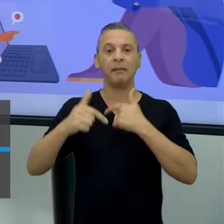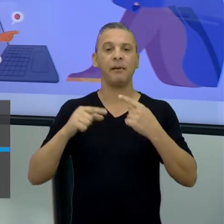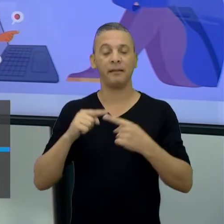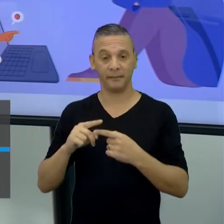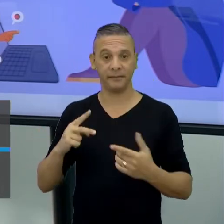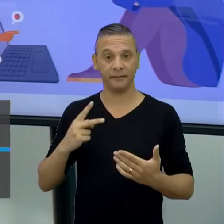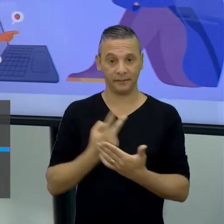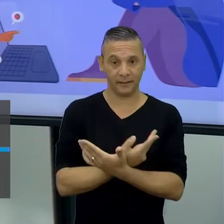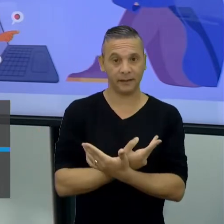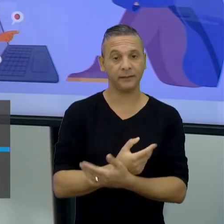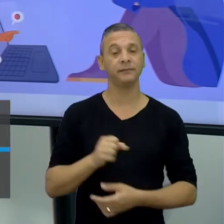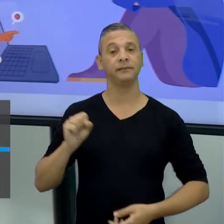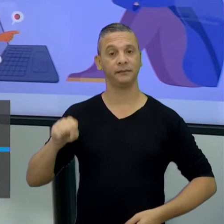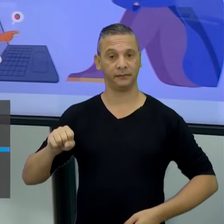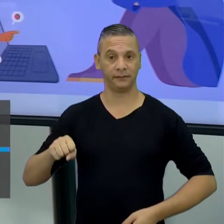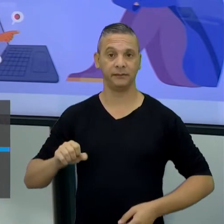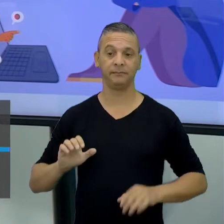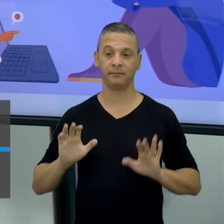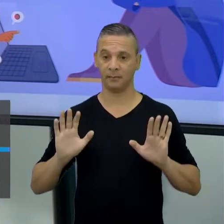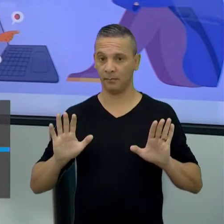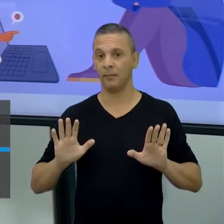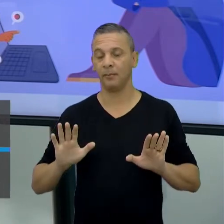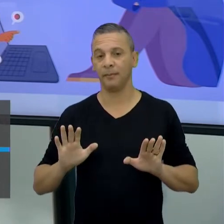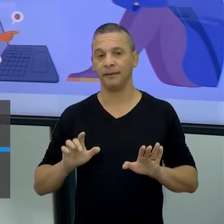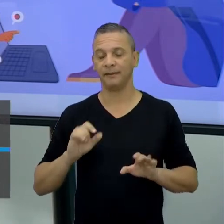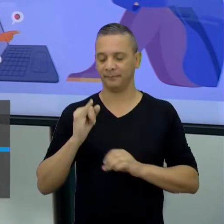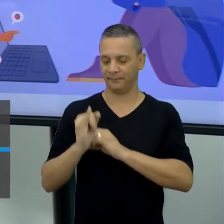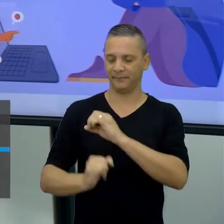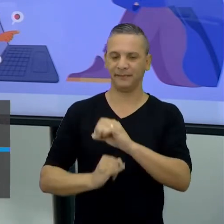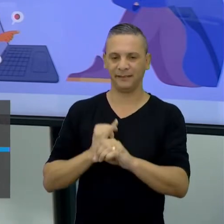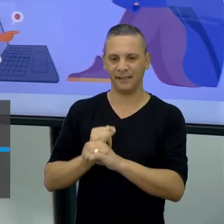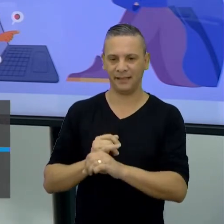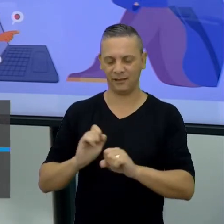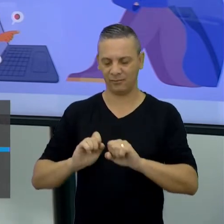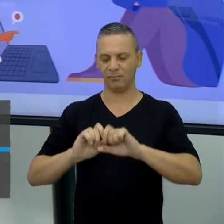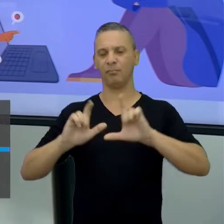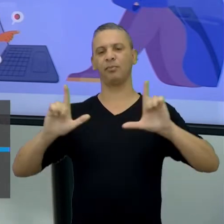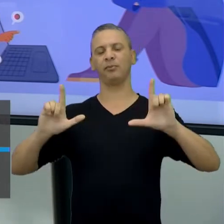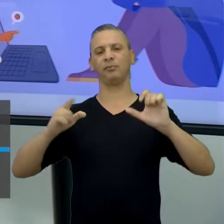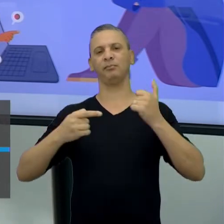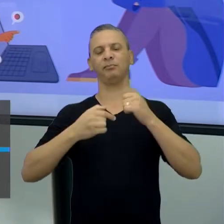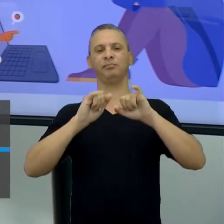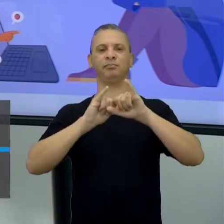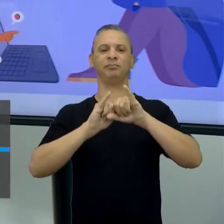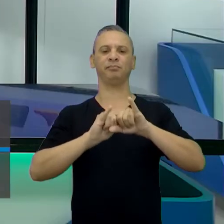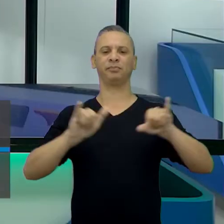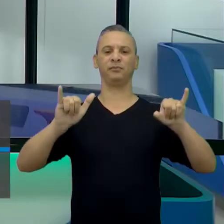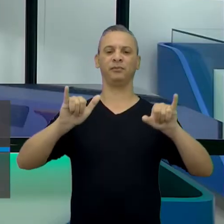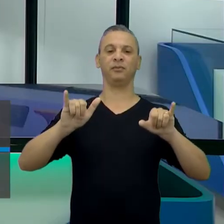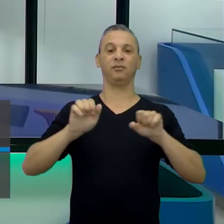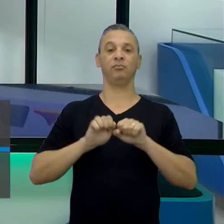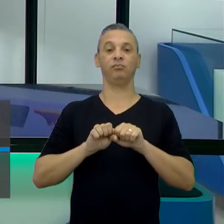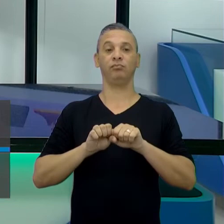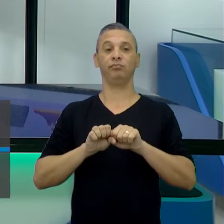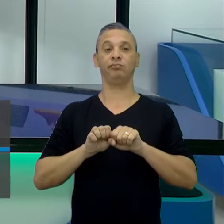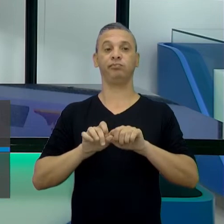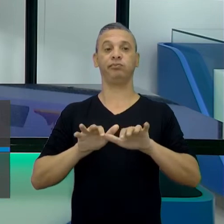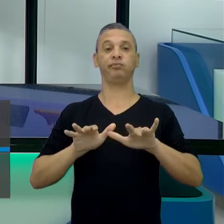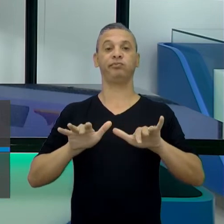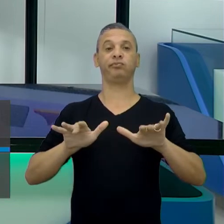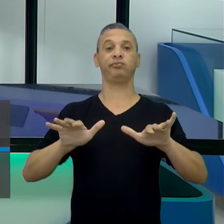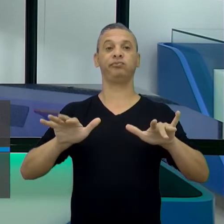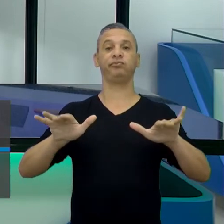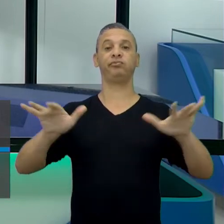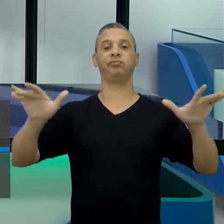errado, pelo amor, é errado. Mas se você faz na internet uma publicação... que ele espalha, viraliza e se transforma